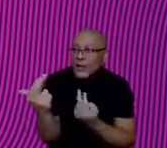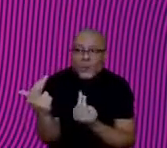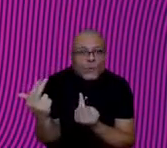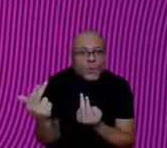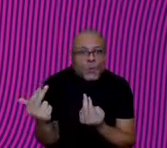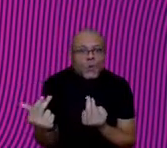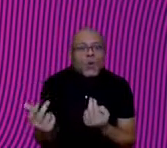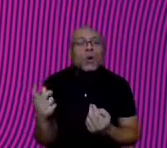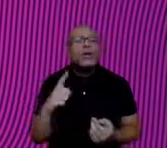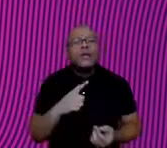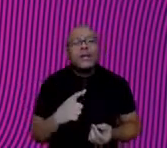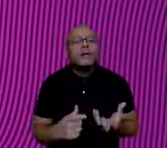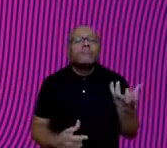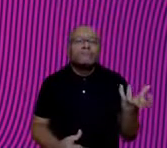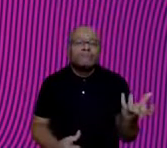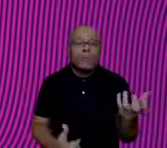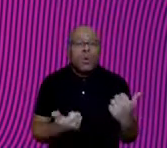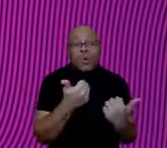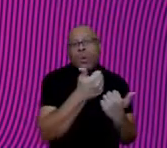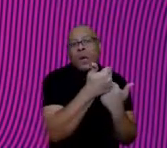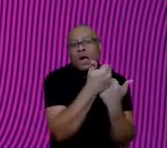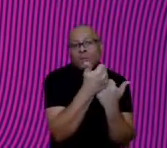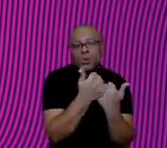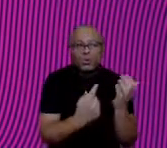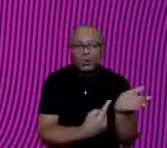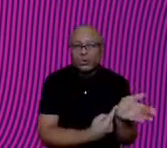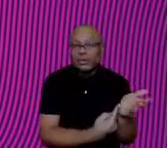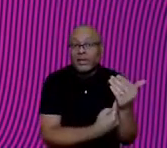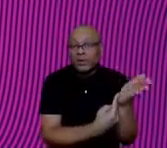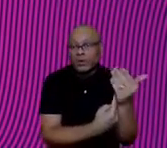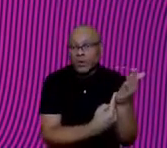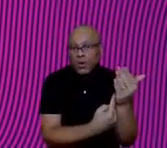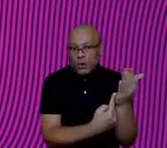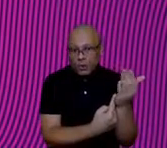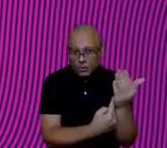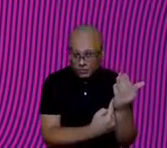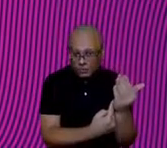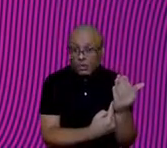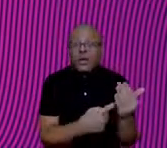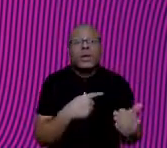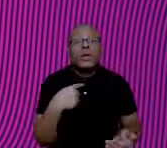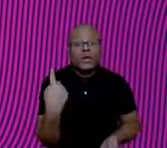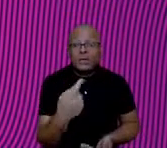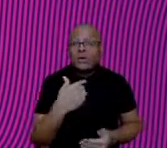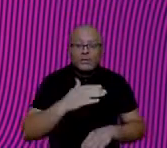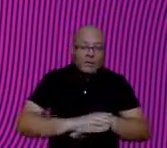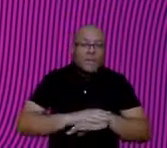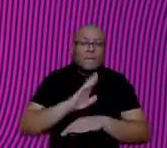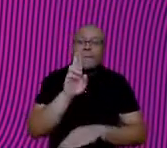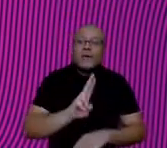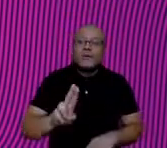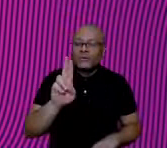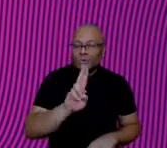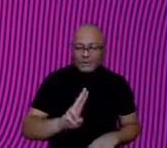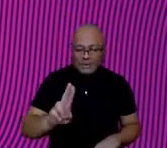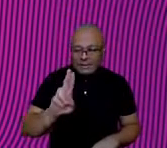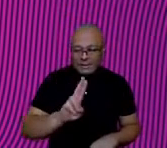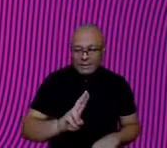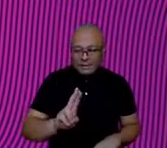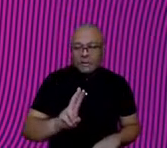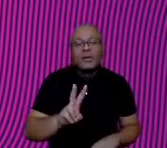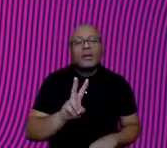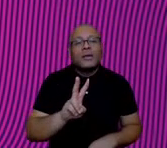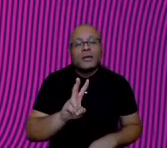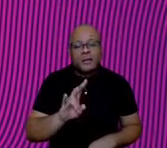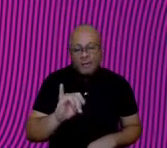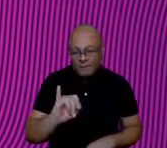esse suporte tecnológico que a gente está cada vez mais utilizando, né? Que vai desde o